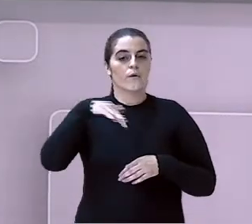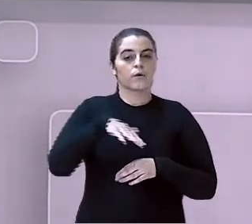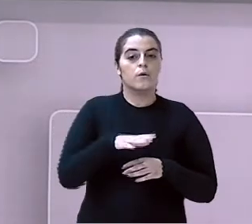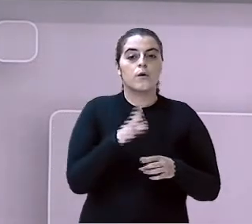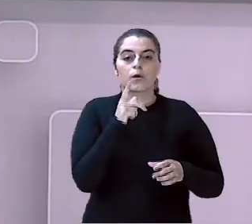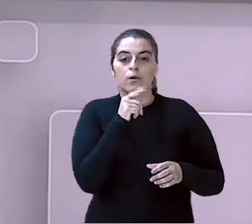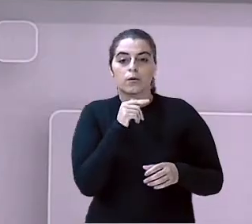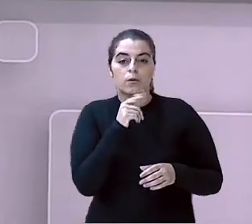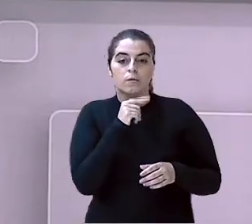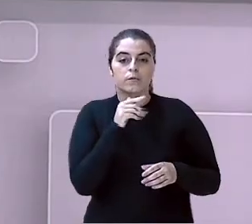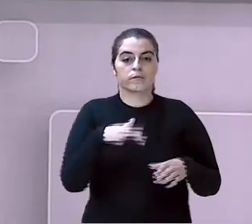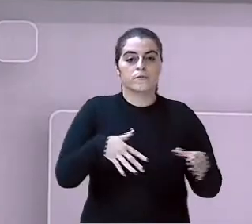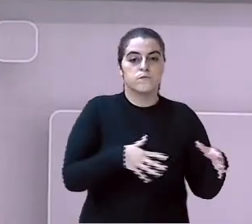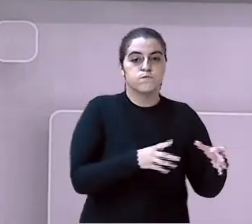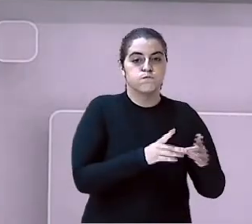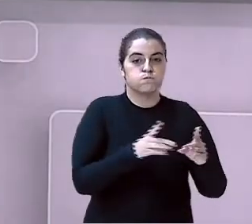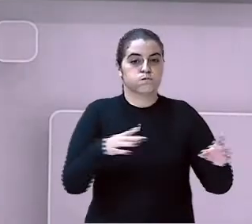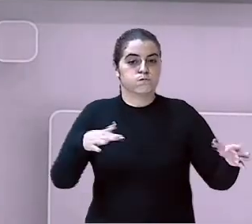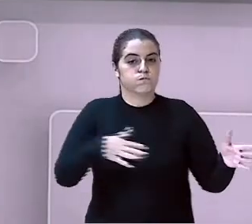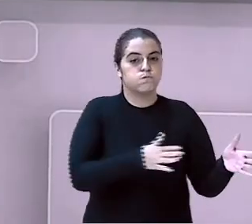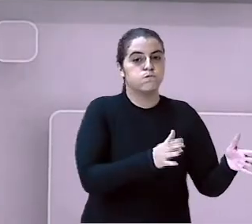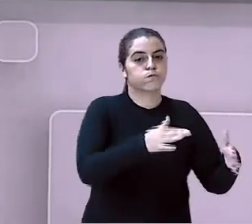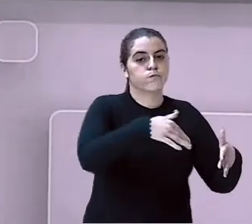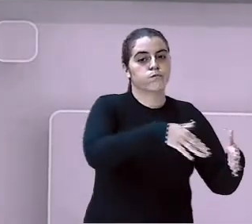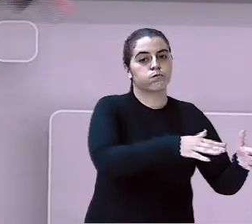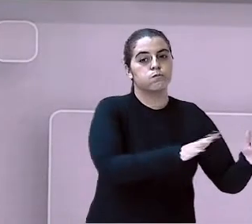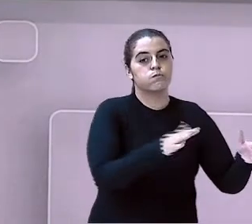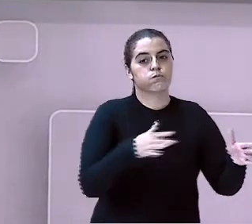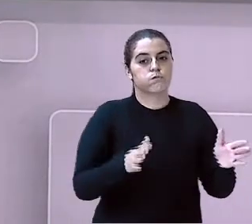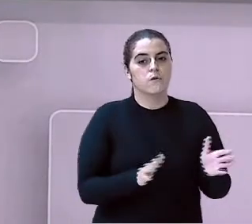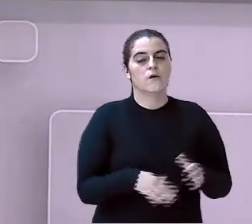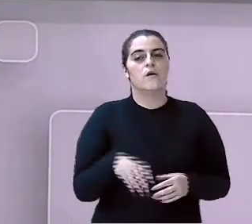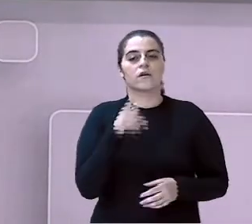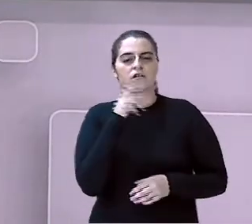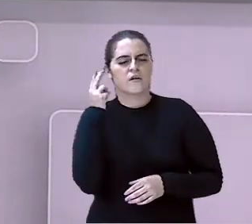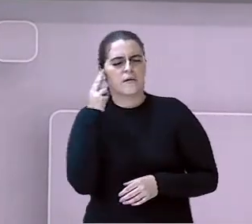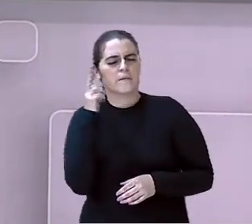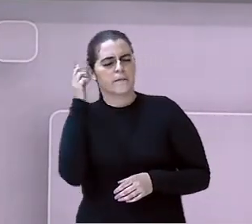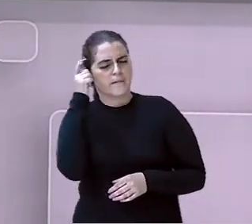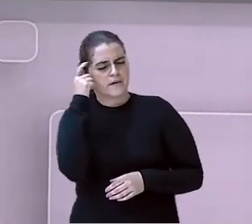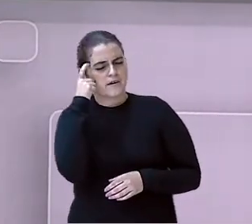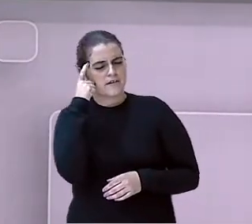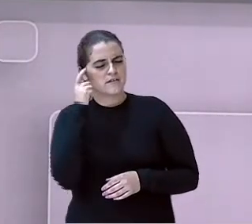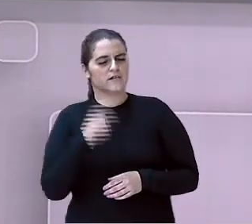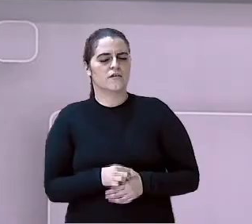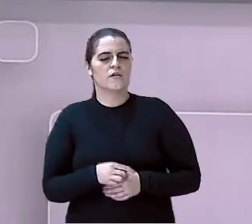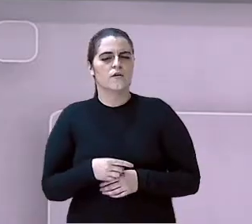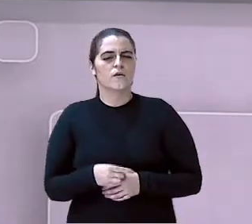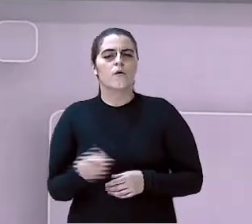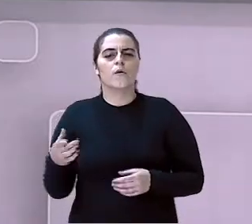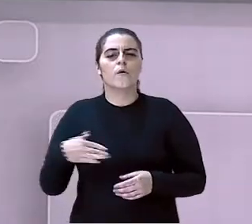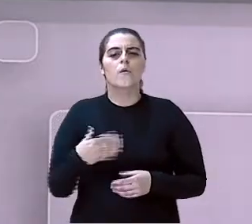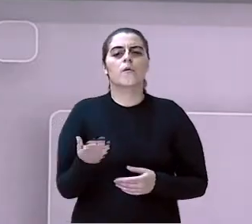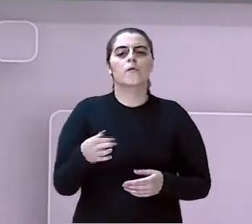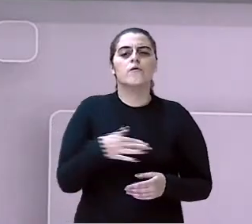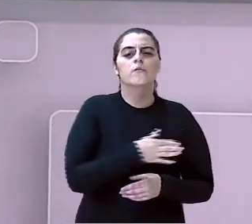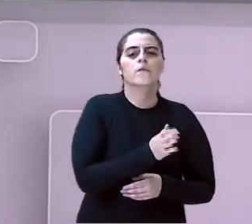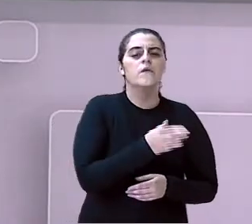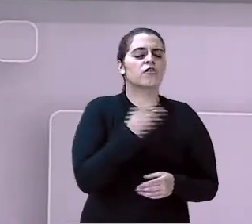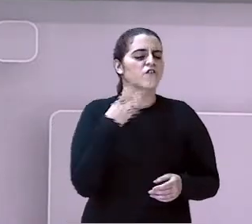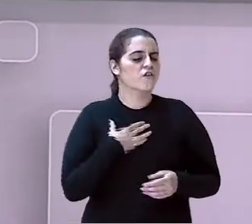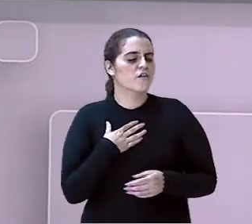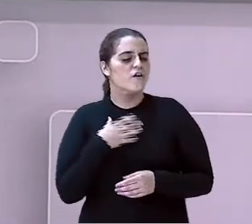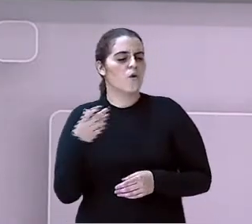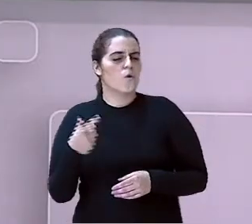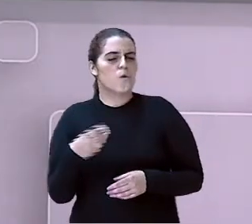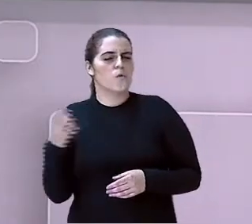é muito grande. O mar é imenso. Pensa como o tadinho do golfinho que ele ia encontrar, né, o